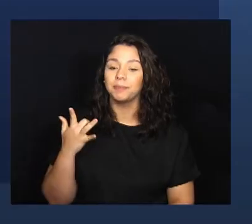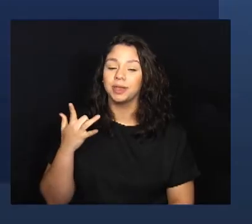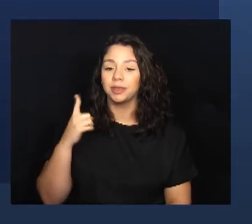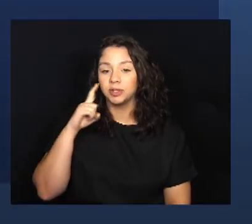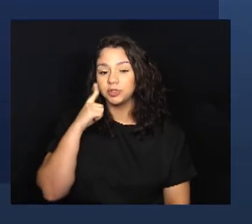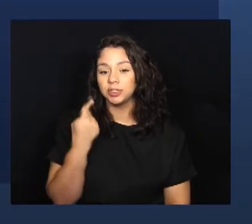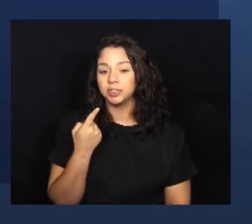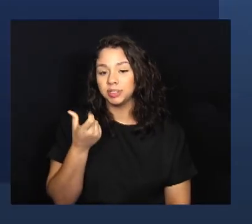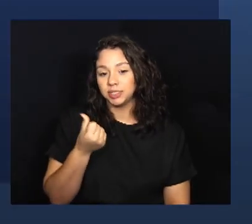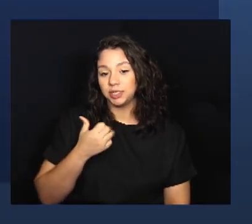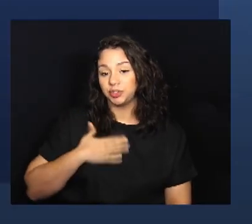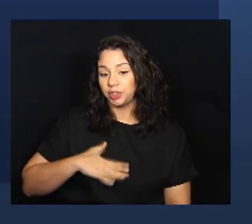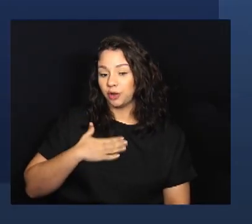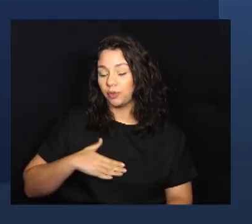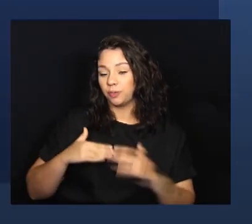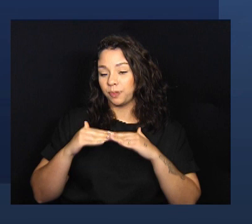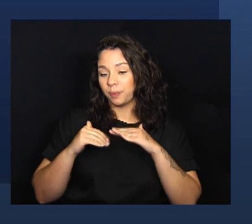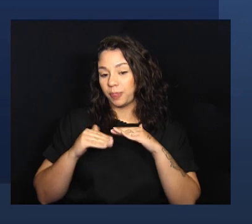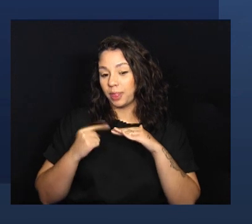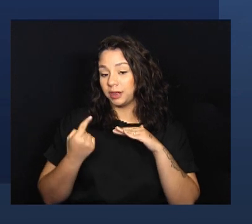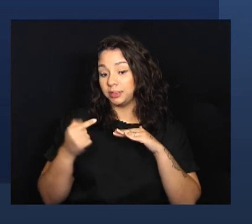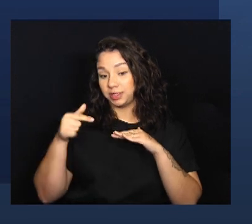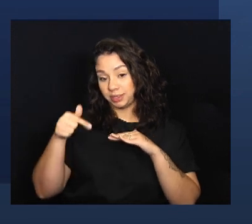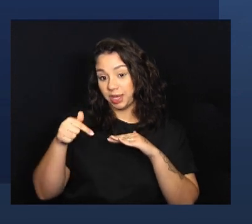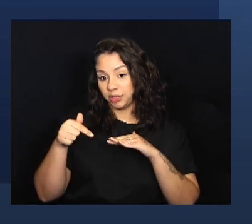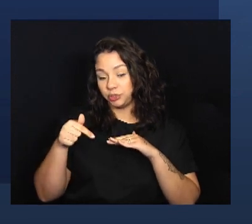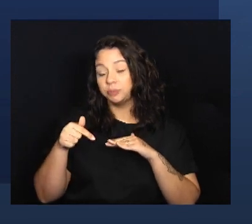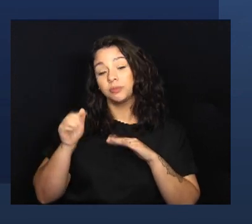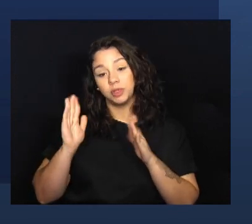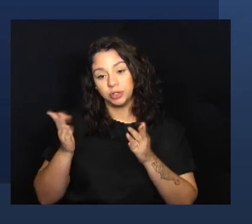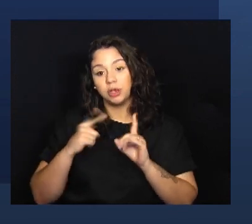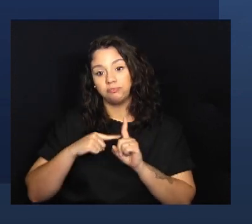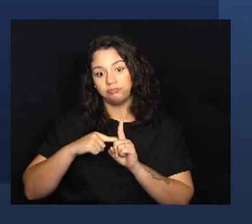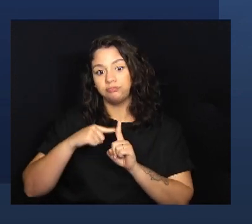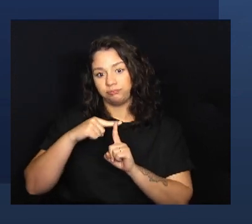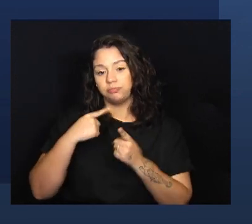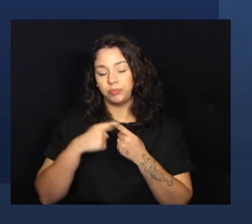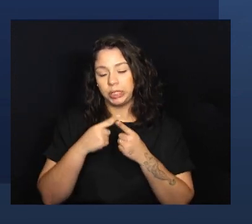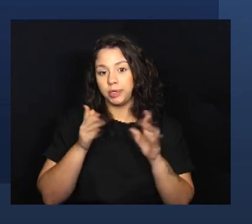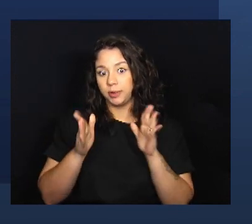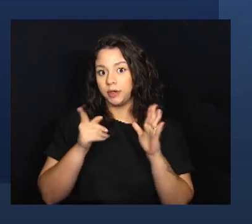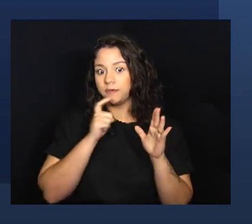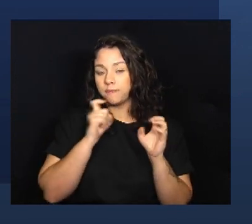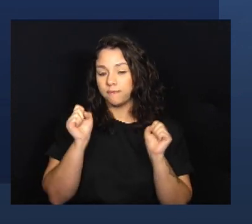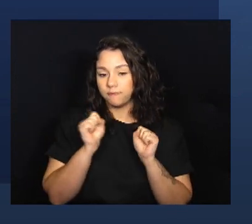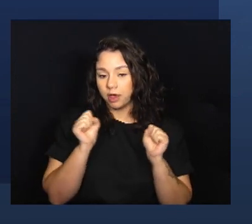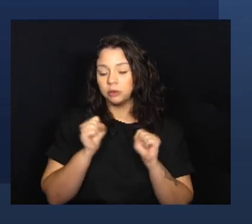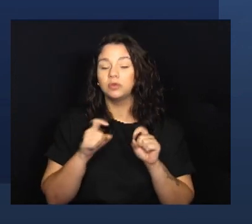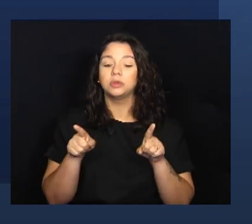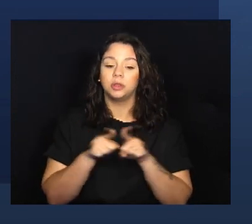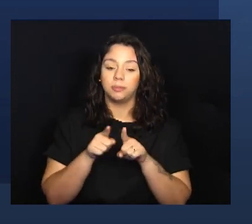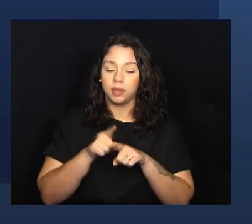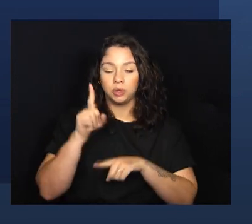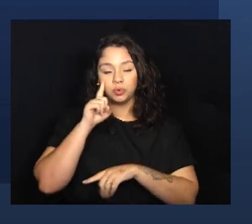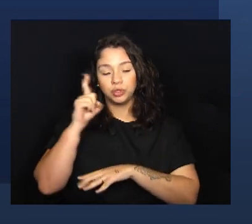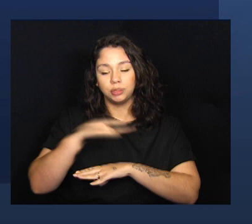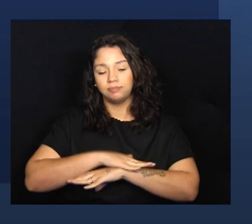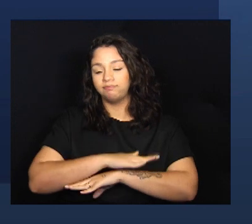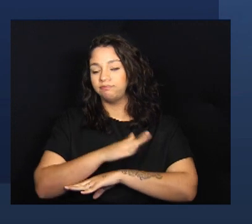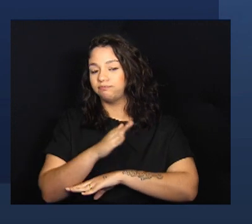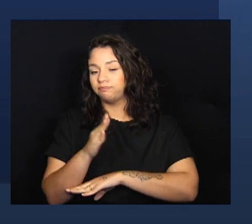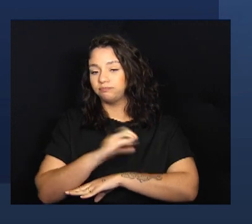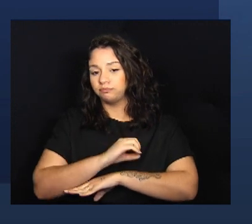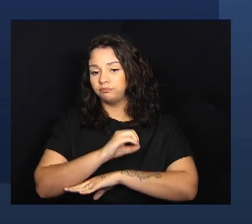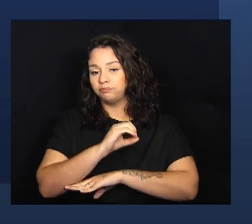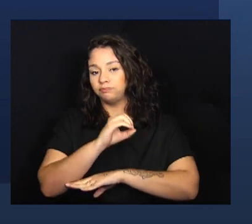agosto, mínima de 17 graus, já é uma mínima elevada para este inverno. Ao longo do dia, com a presença do sol,